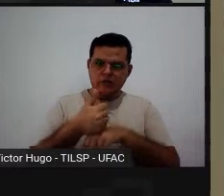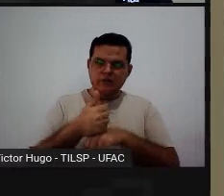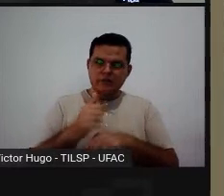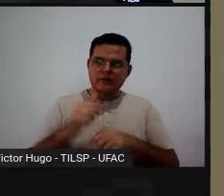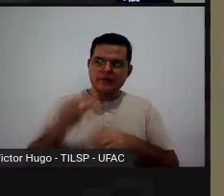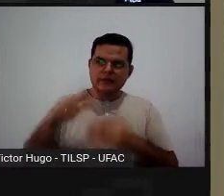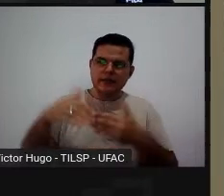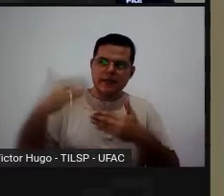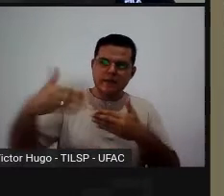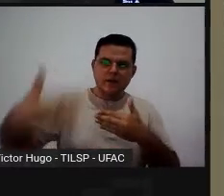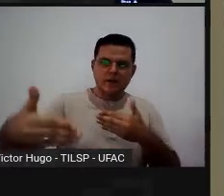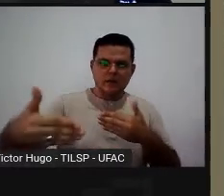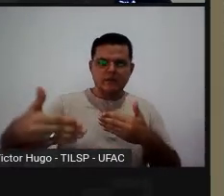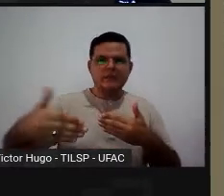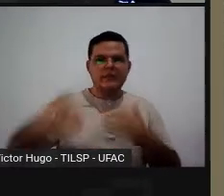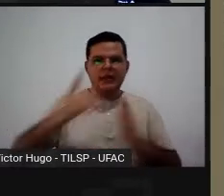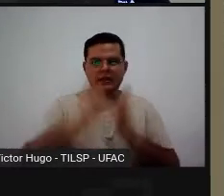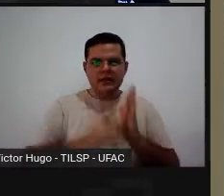é que